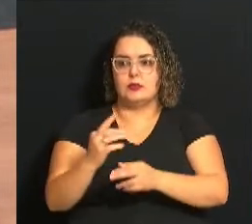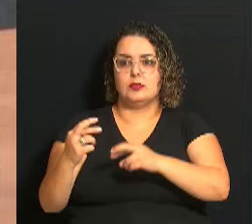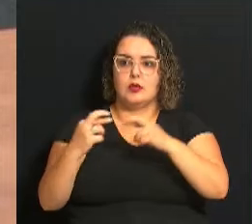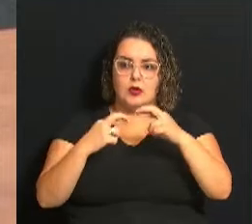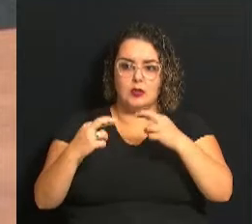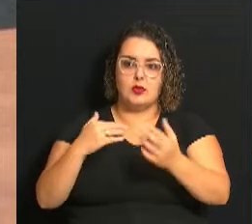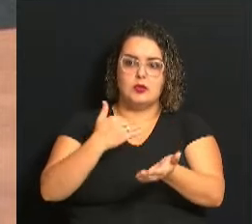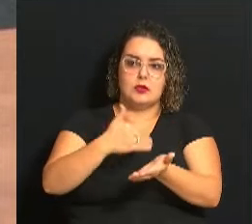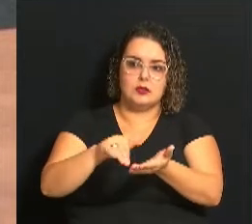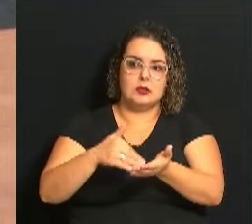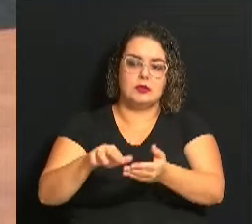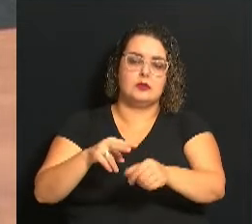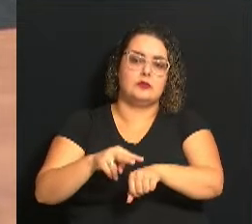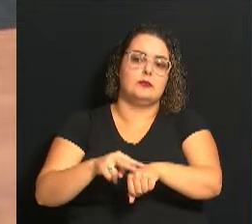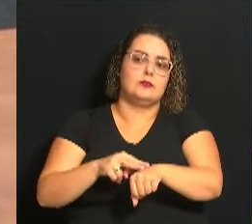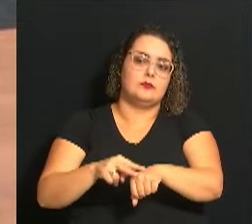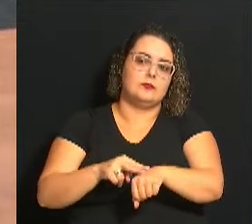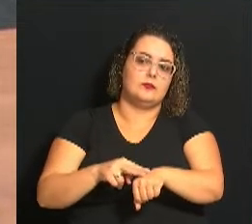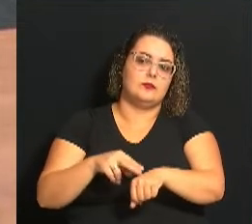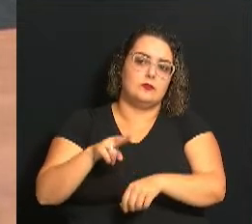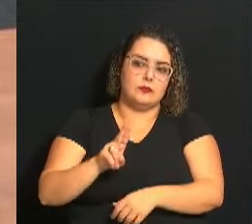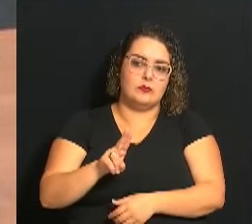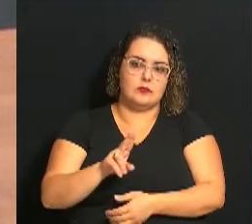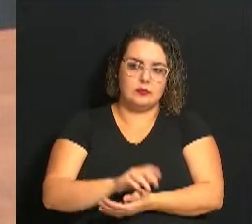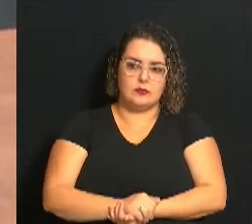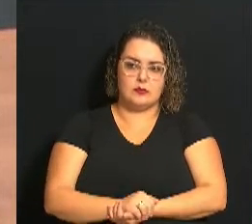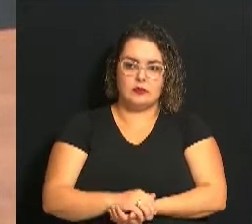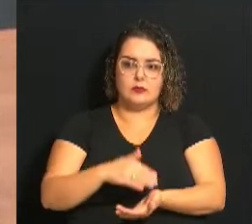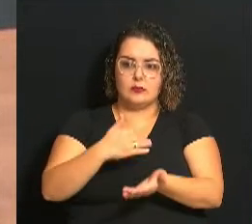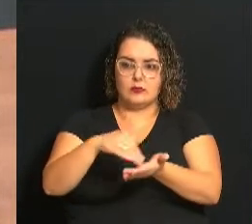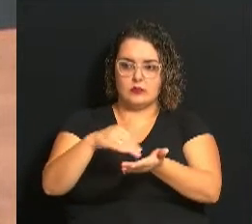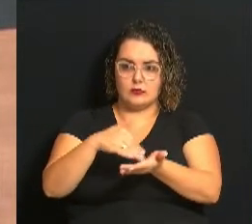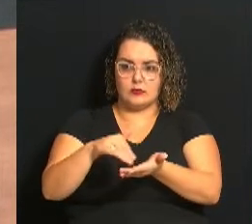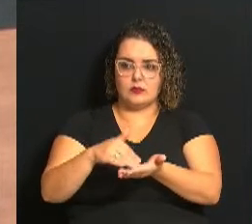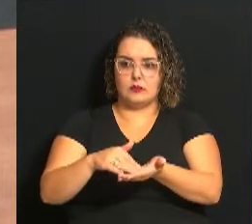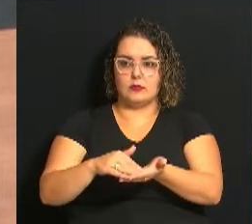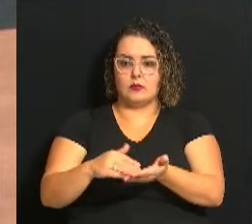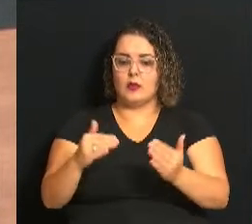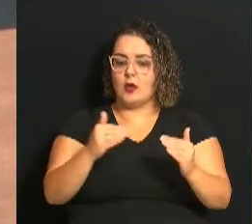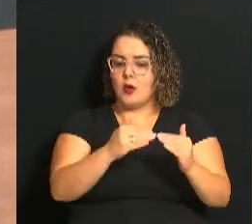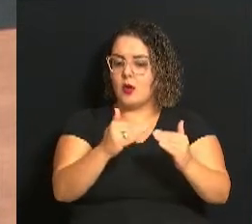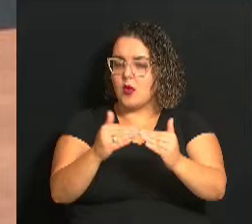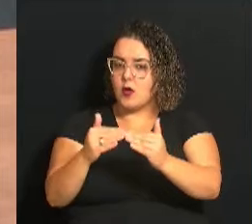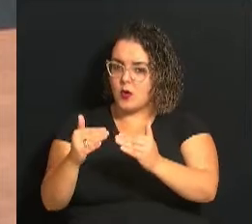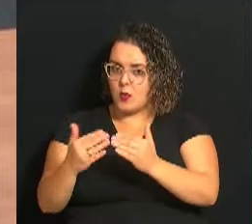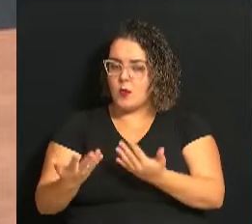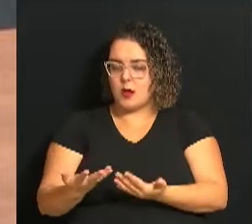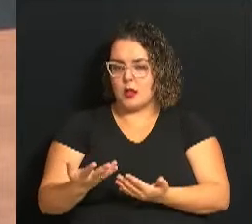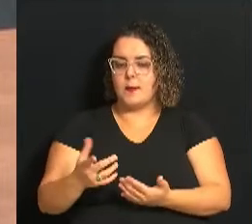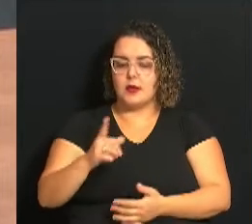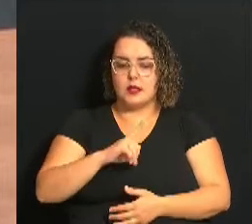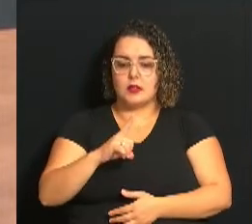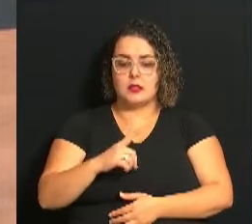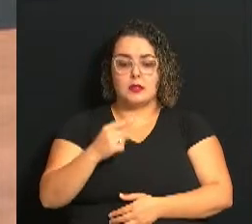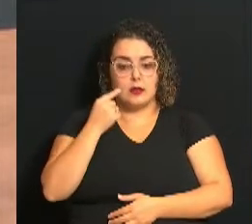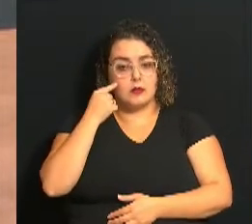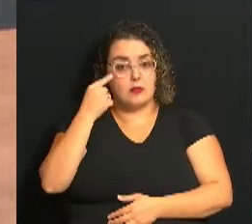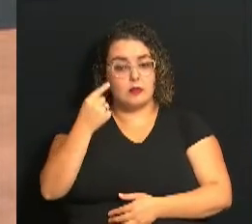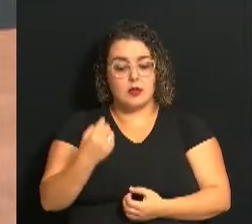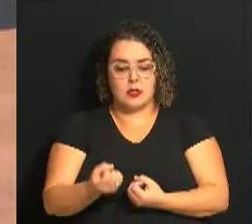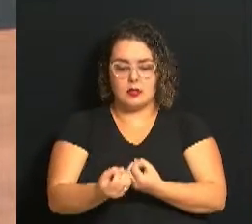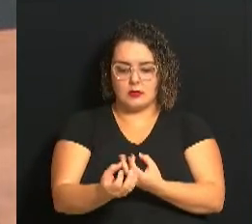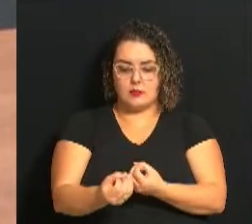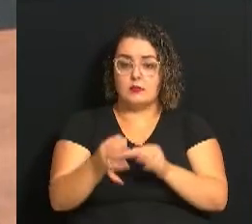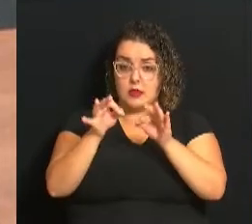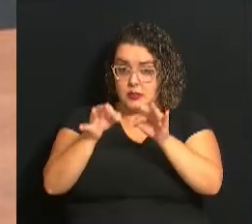do Verde ou às secretarias afins, justamente para a gente ter uma informação mais precisa no processo